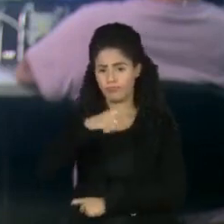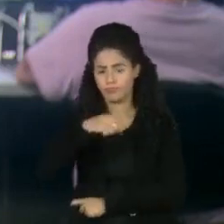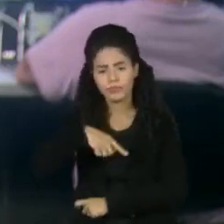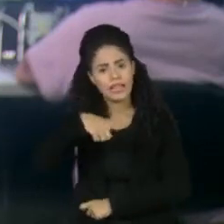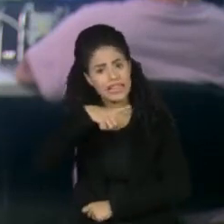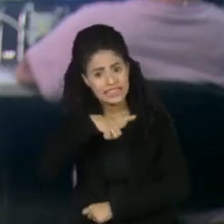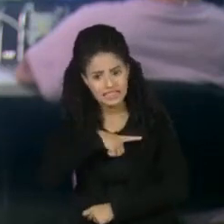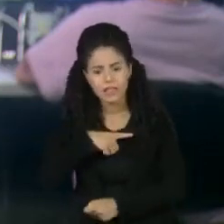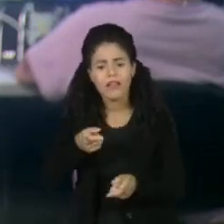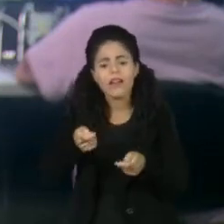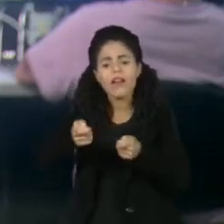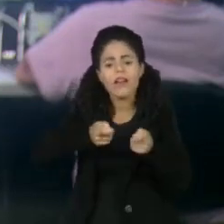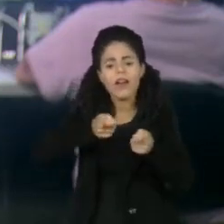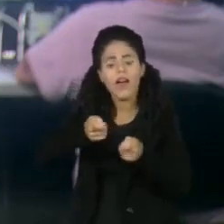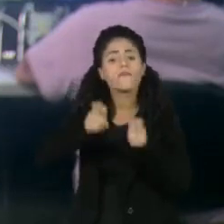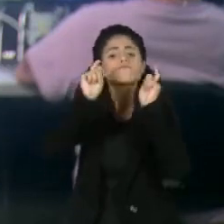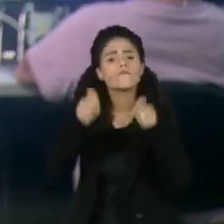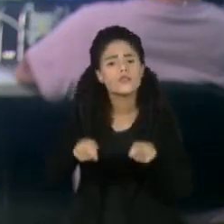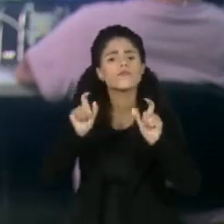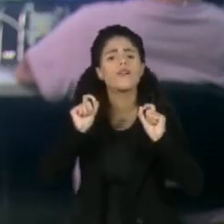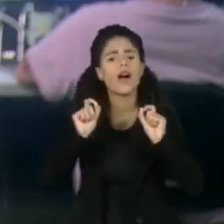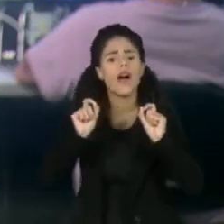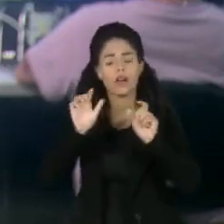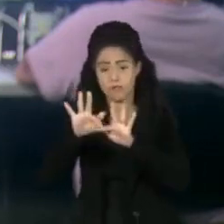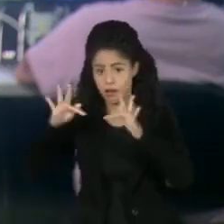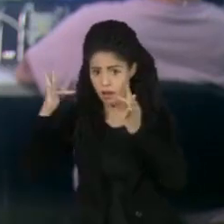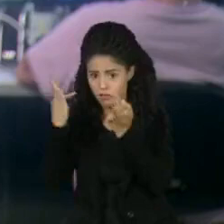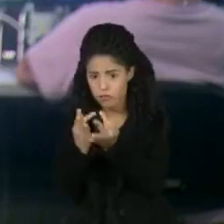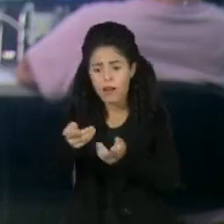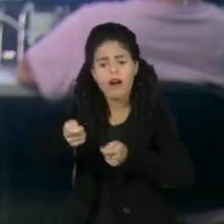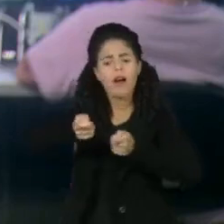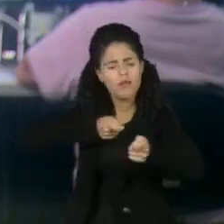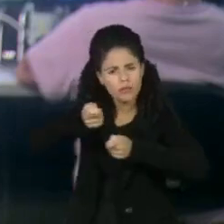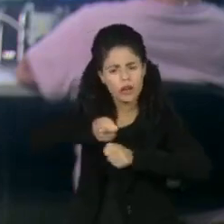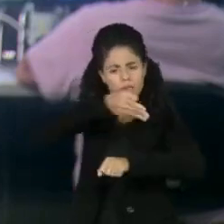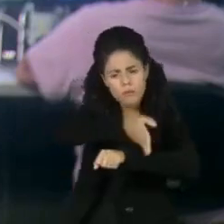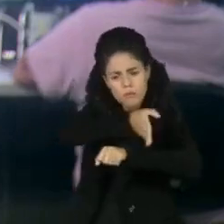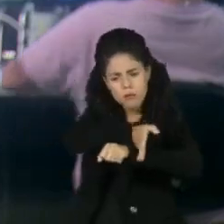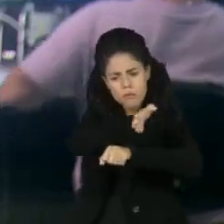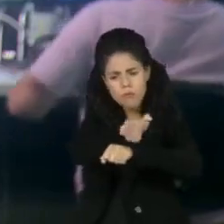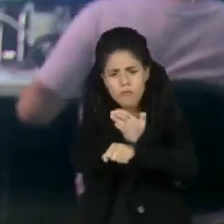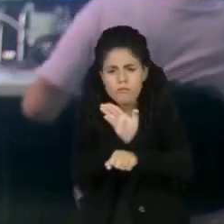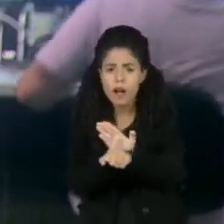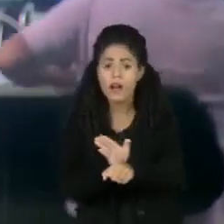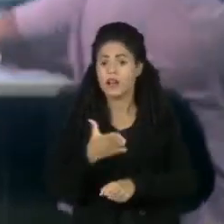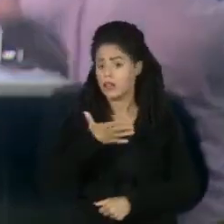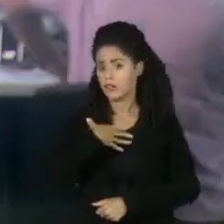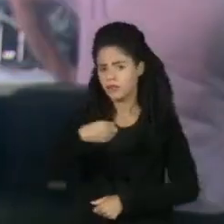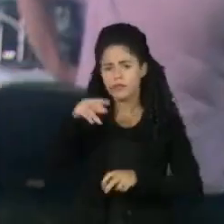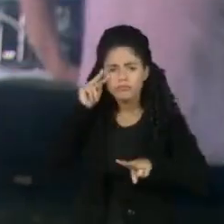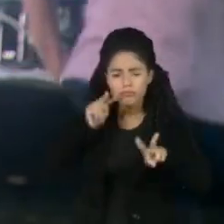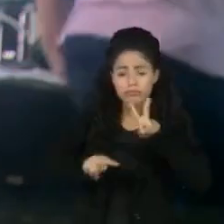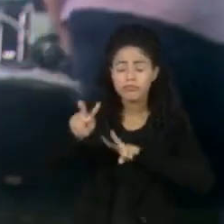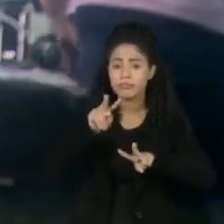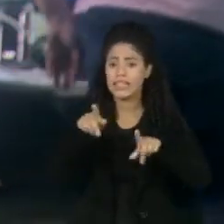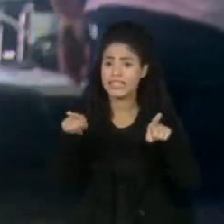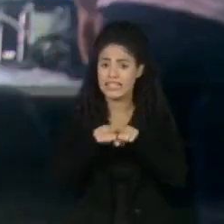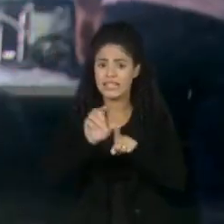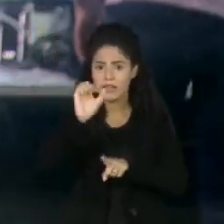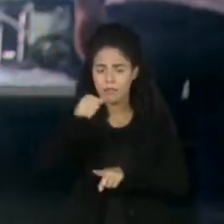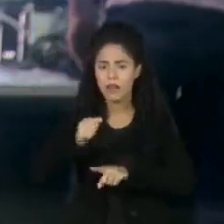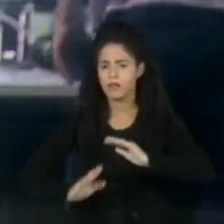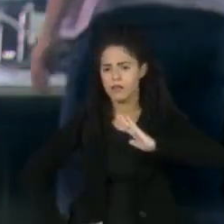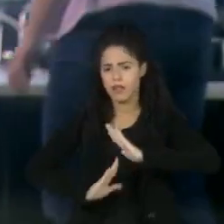mecanismos que permitem aos pais controlarem e acompanharem o tempo e o conteúdo que os filhos acessam. E que também limita